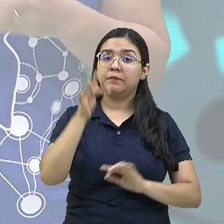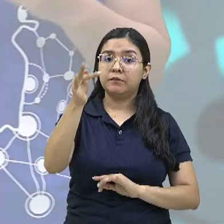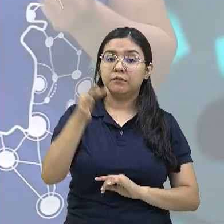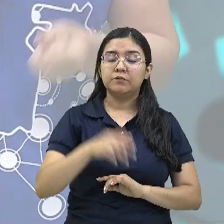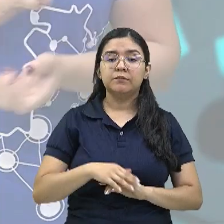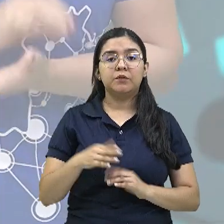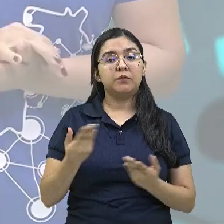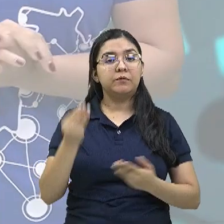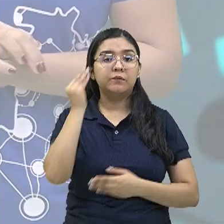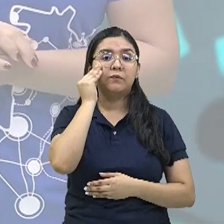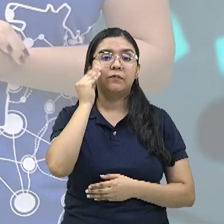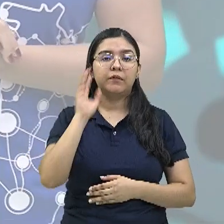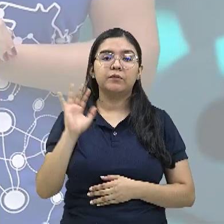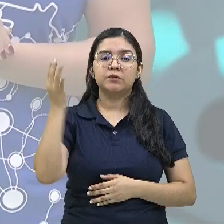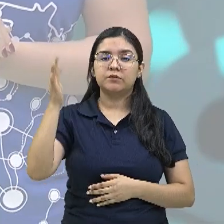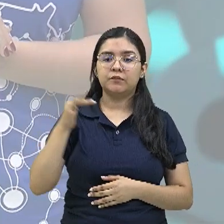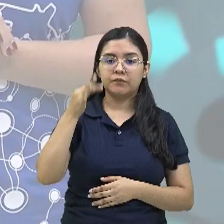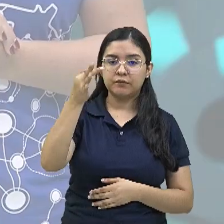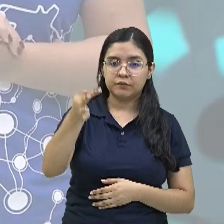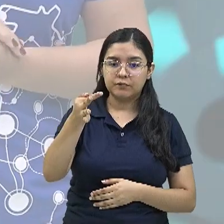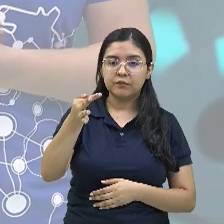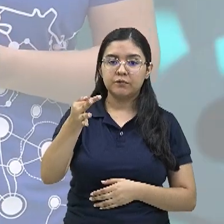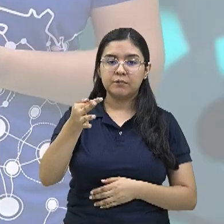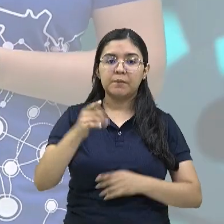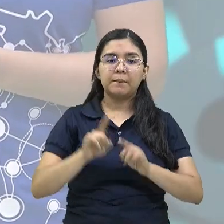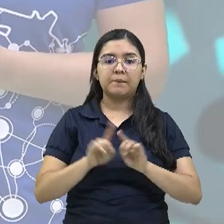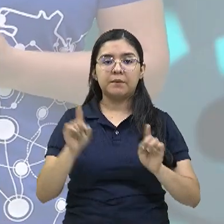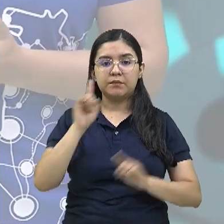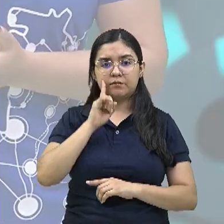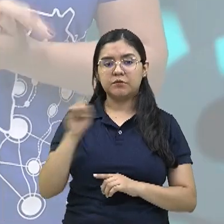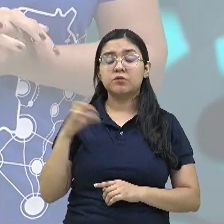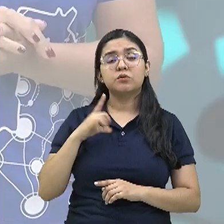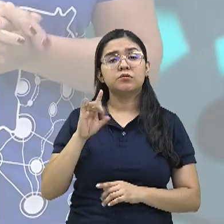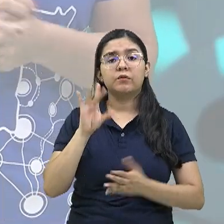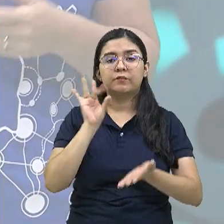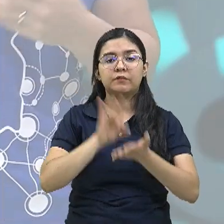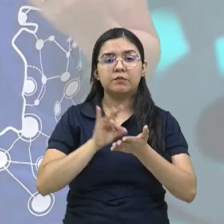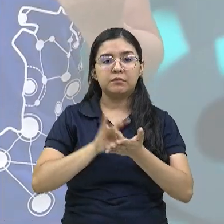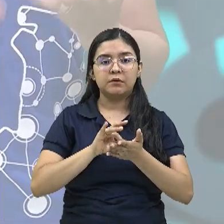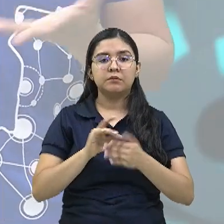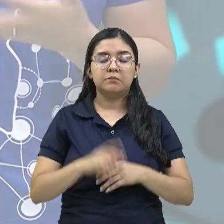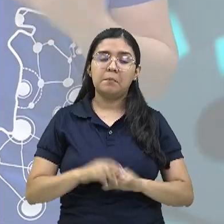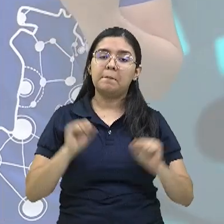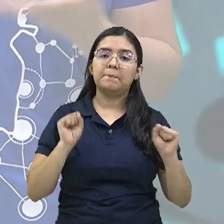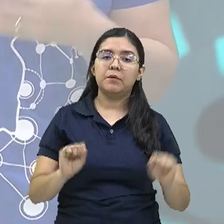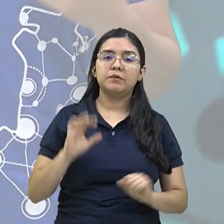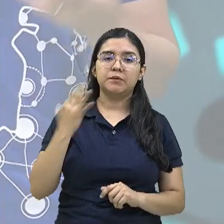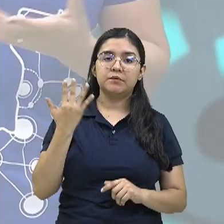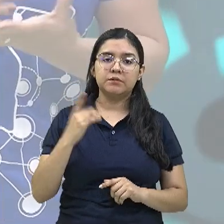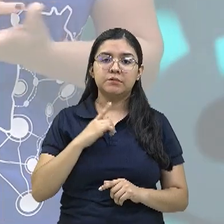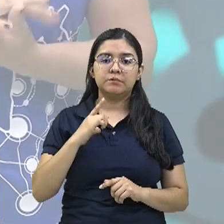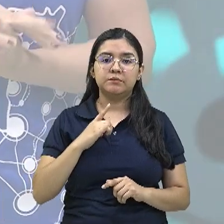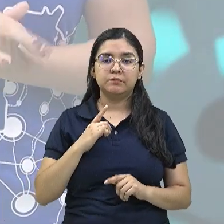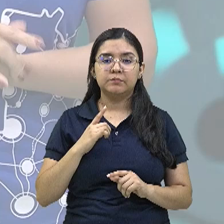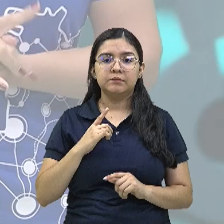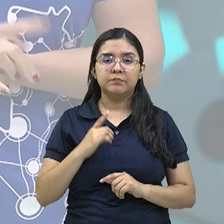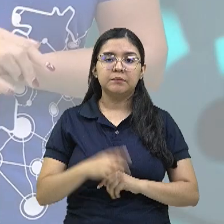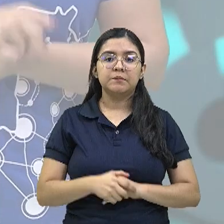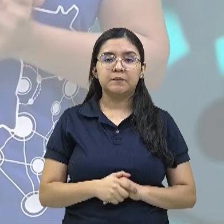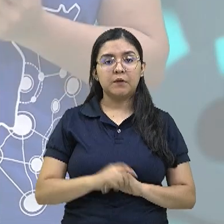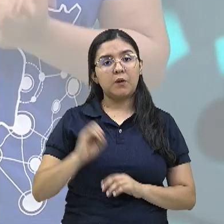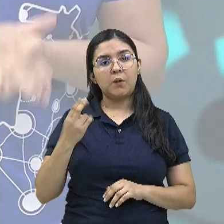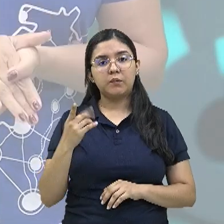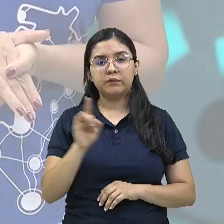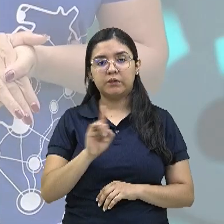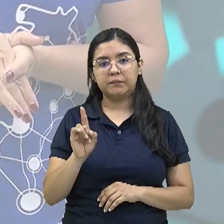já prevendo o que vai acontecer. Nesse caso, não. Eu estou apenas afirmando algo que pode acontecer, de repente isso pode acontecer ou